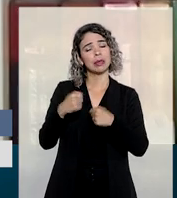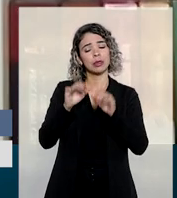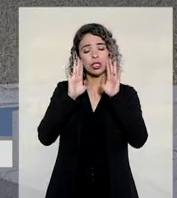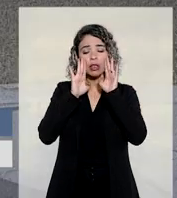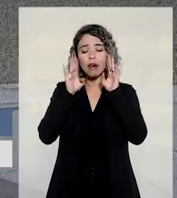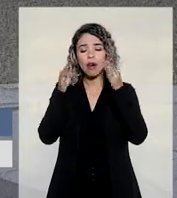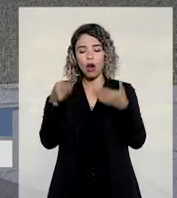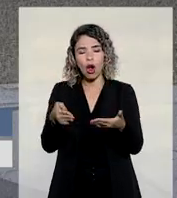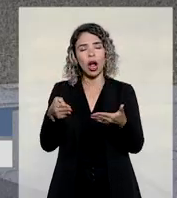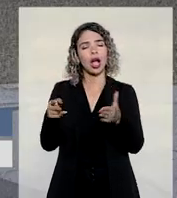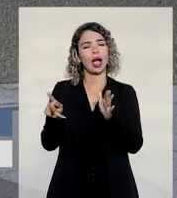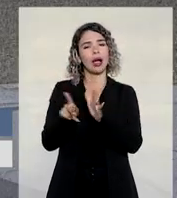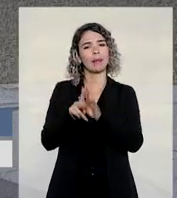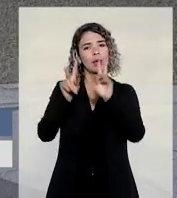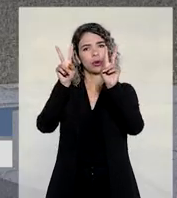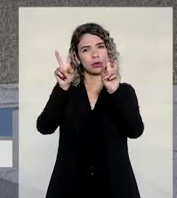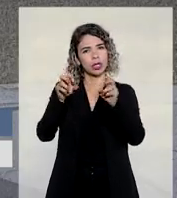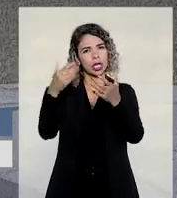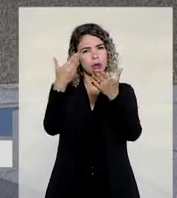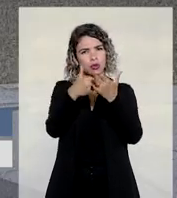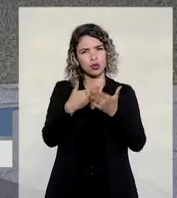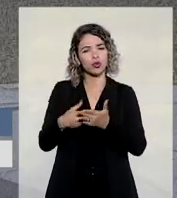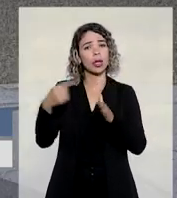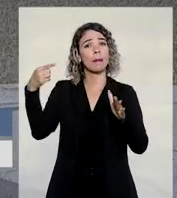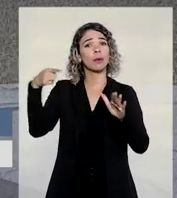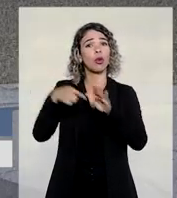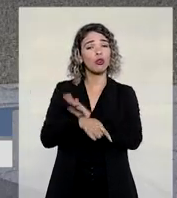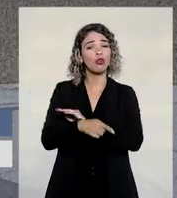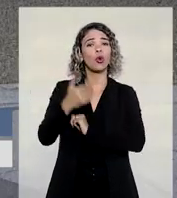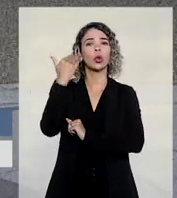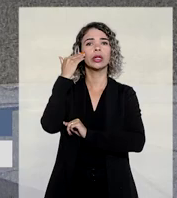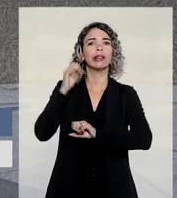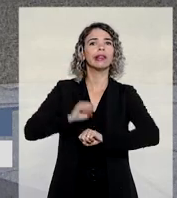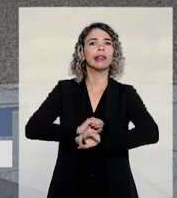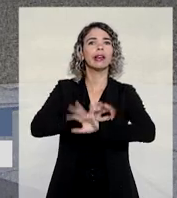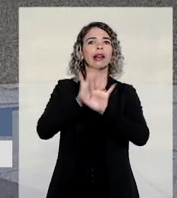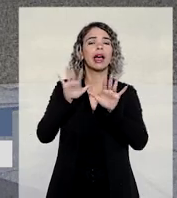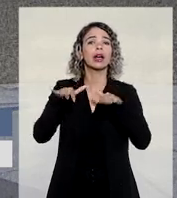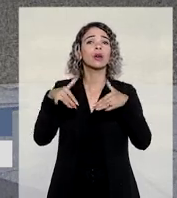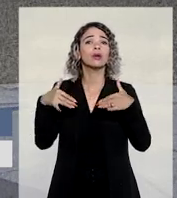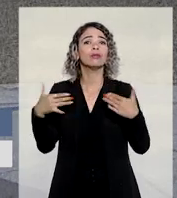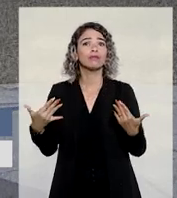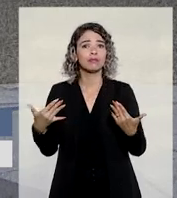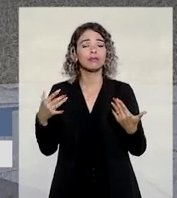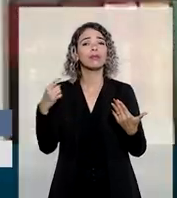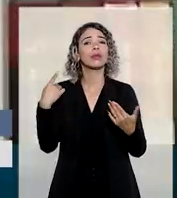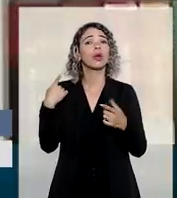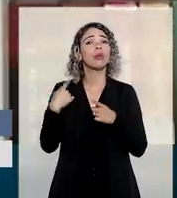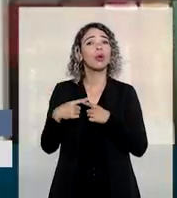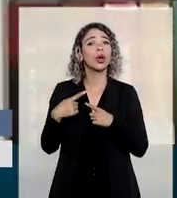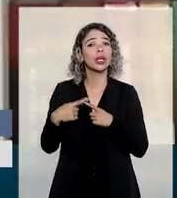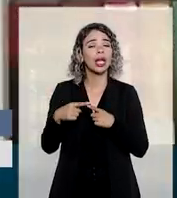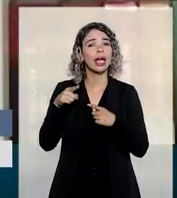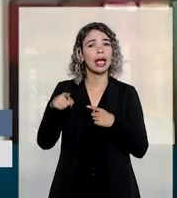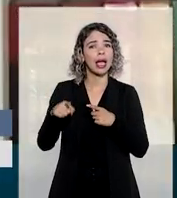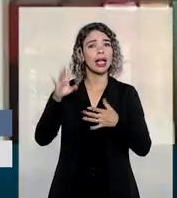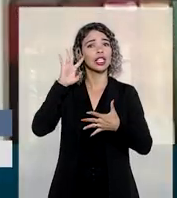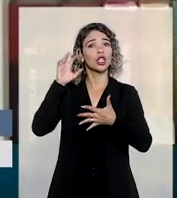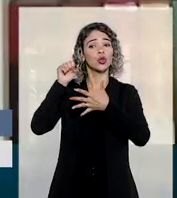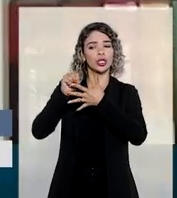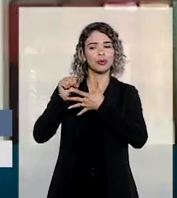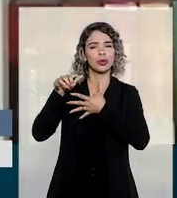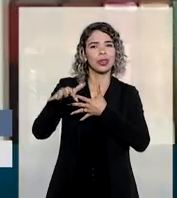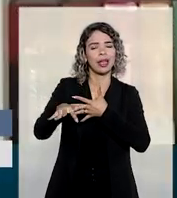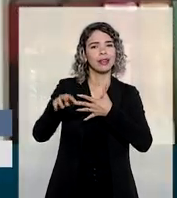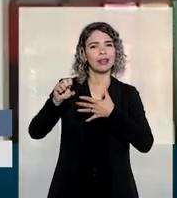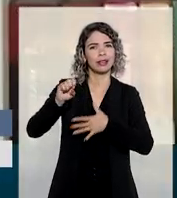e reinterpretar essa situação. E o ideal aqui seria modificar esse